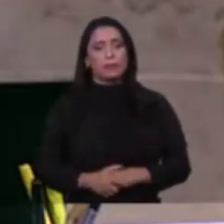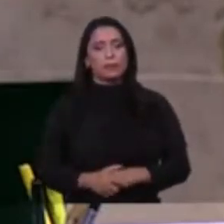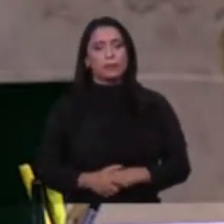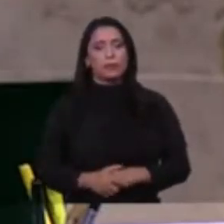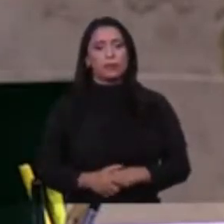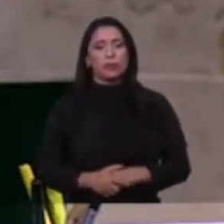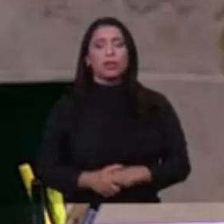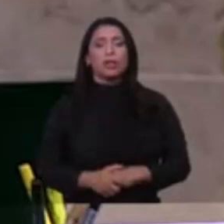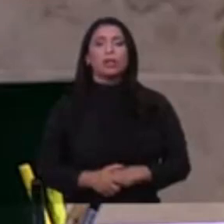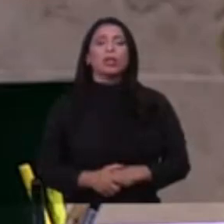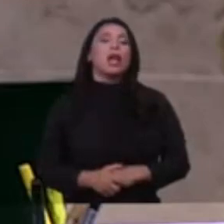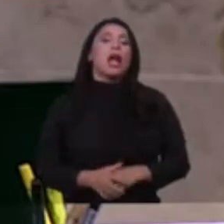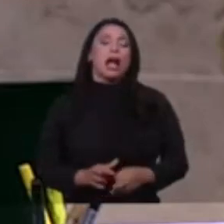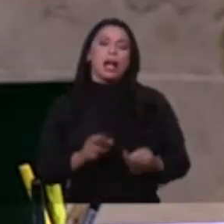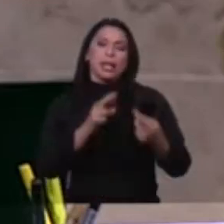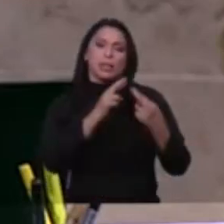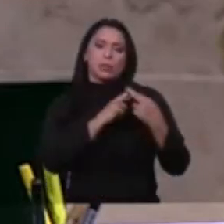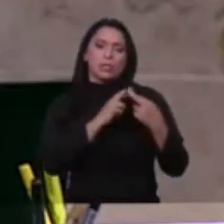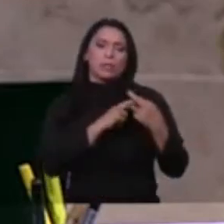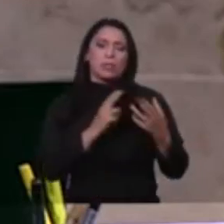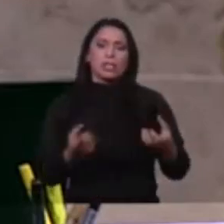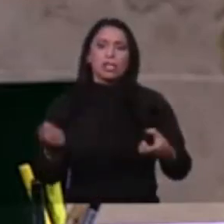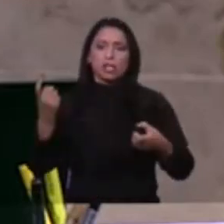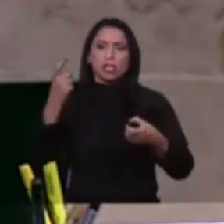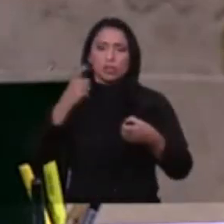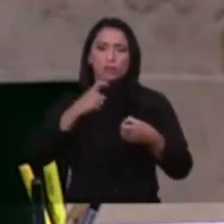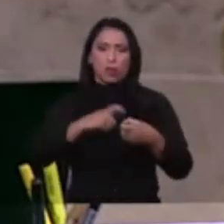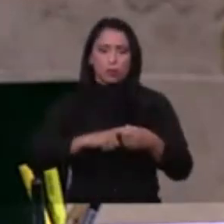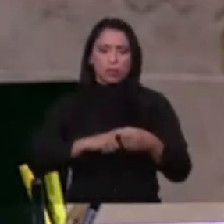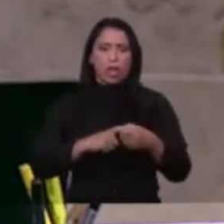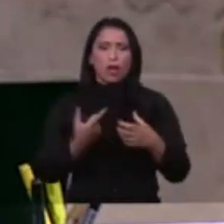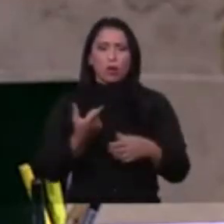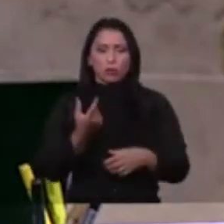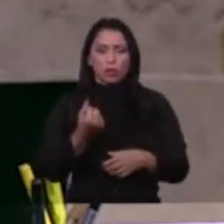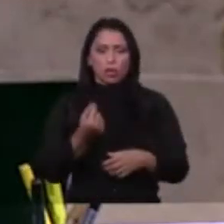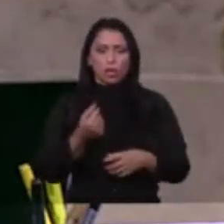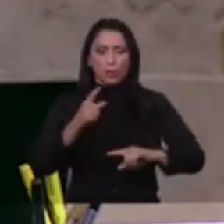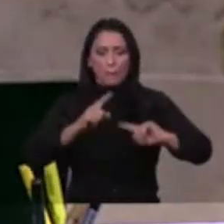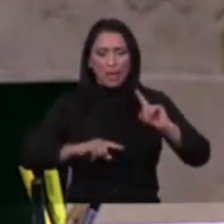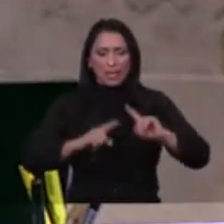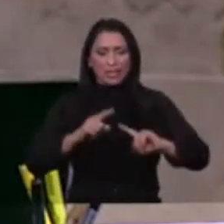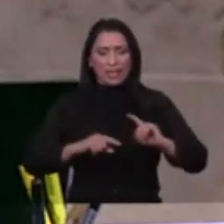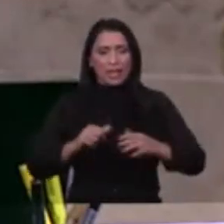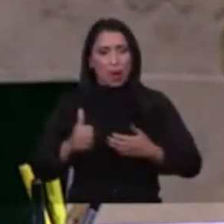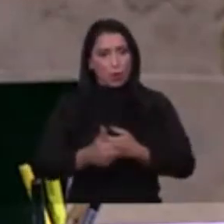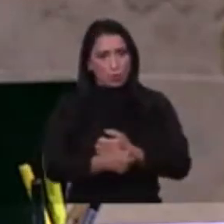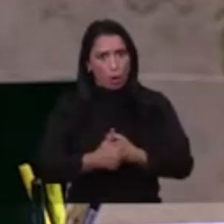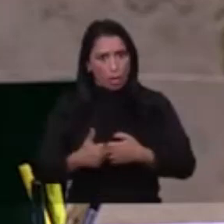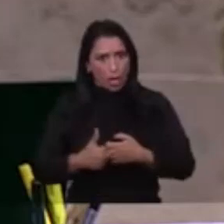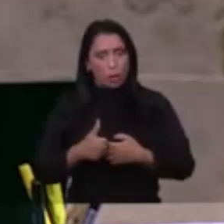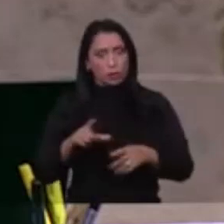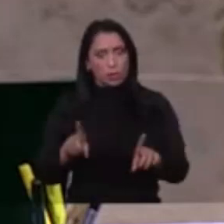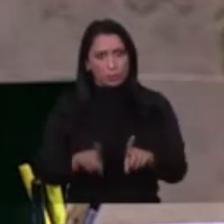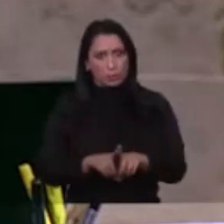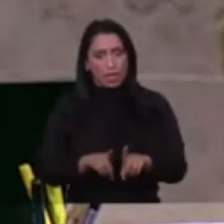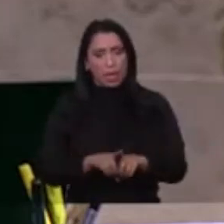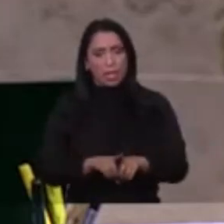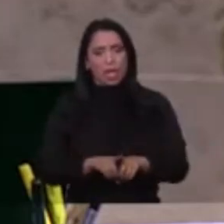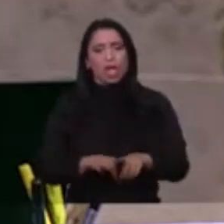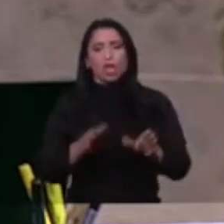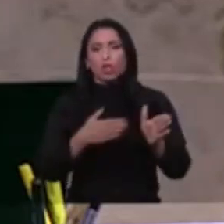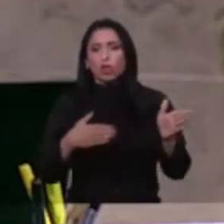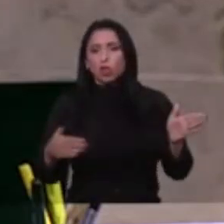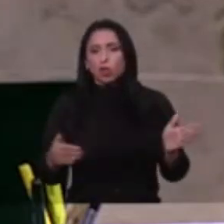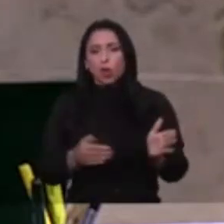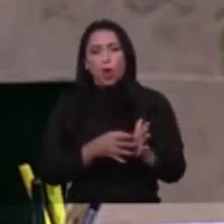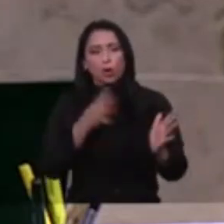ressaltar que a responsabilidade pelo ressarcimento dos danos material e moral é solidária entre todos os acusados pela invasão